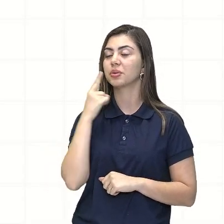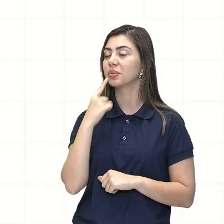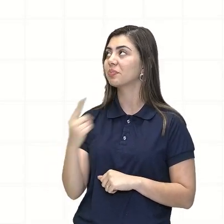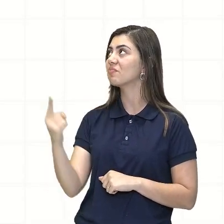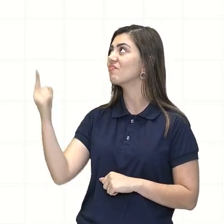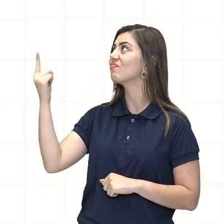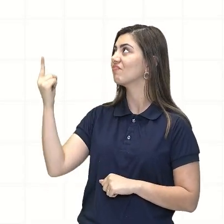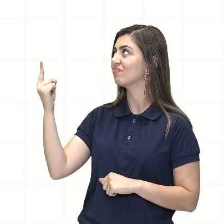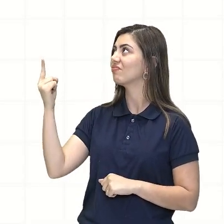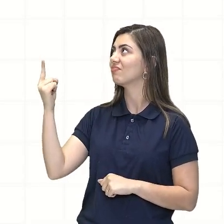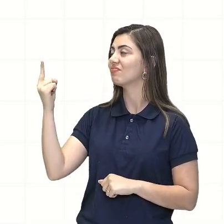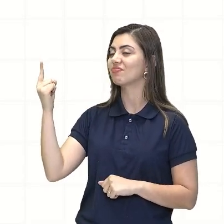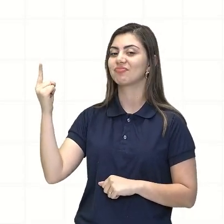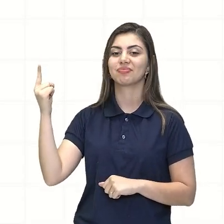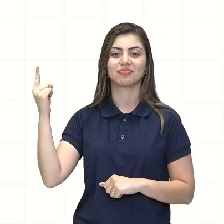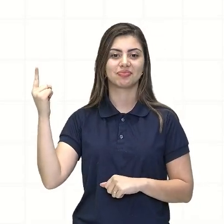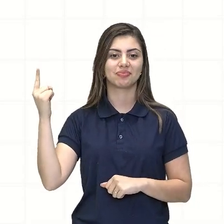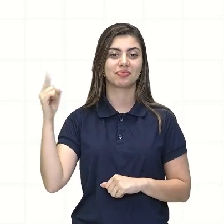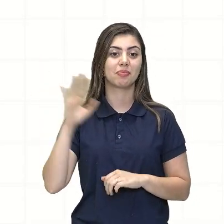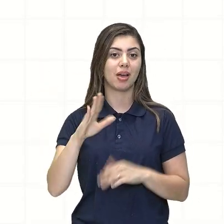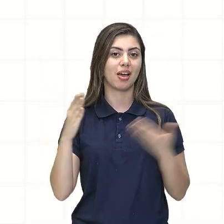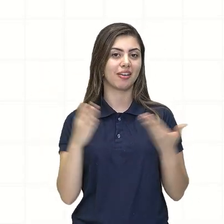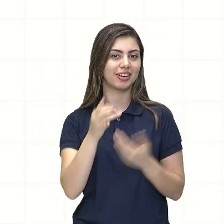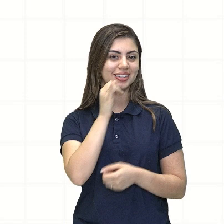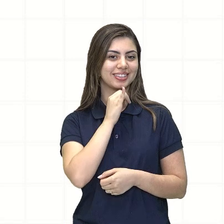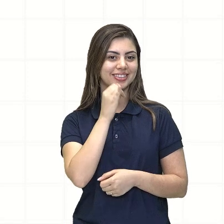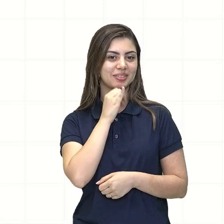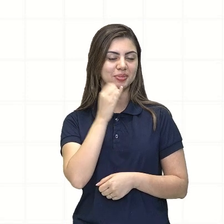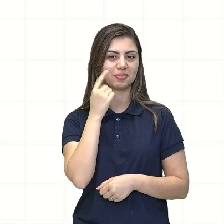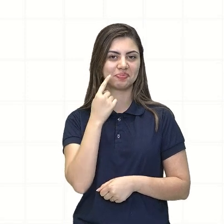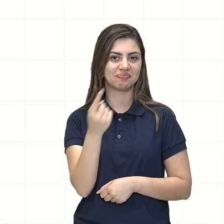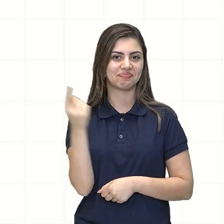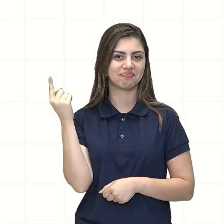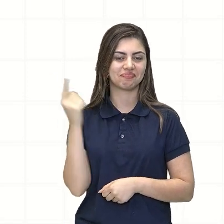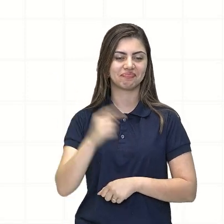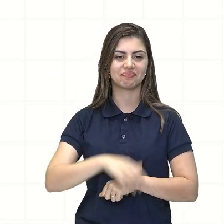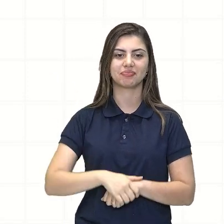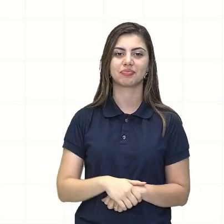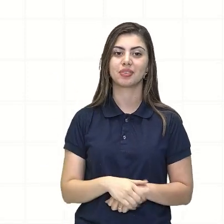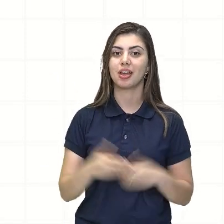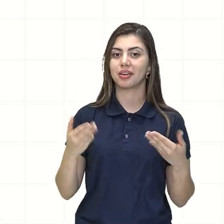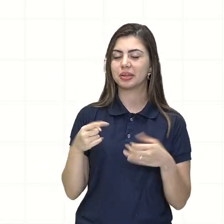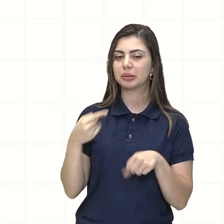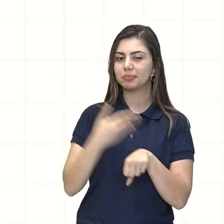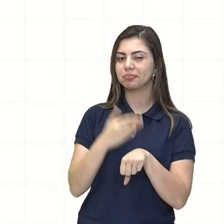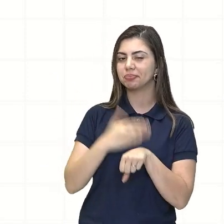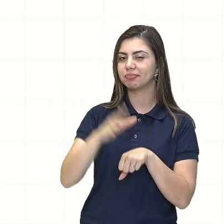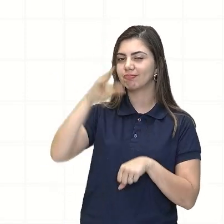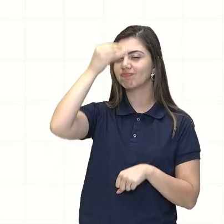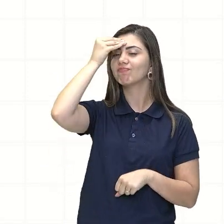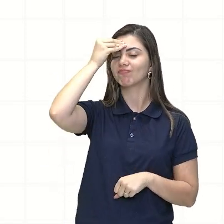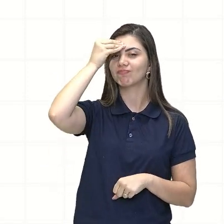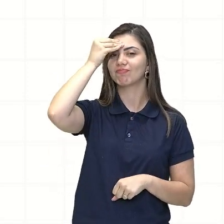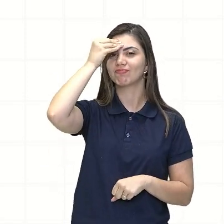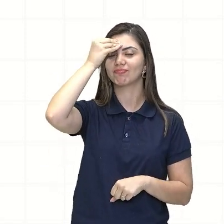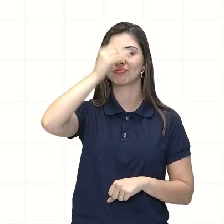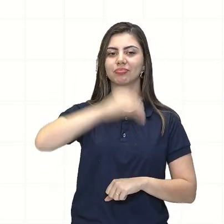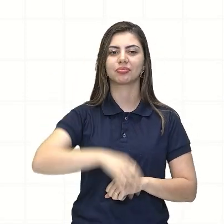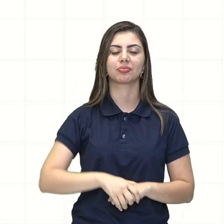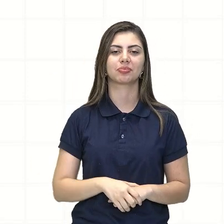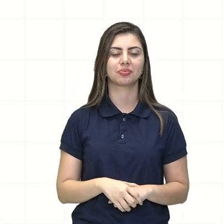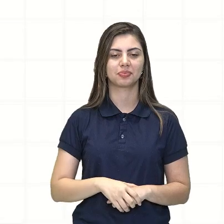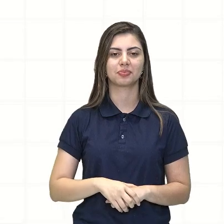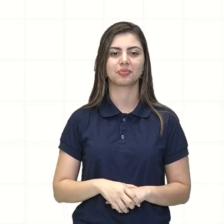798. Vamos aqui a alguns exemplos, claro, para a gente deixar, né,